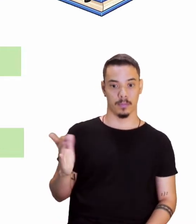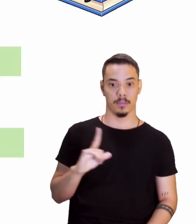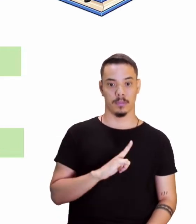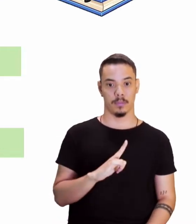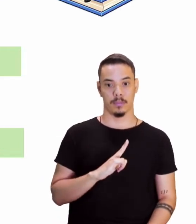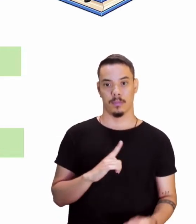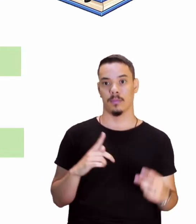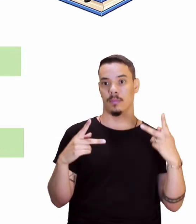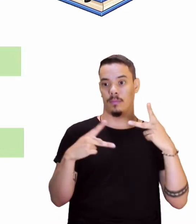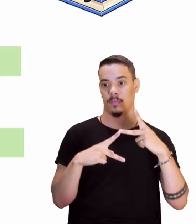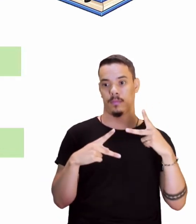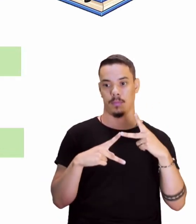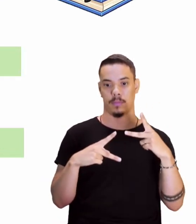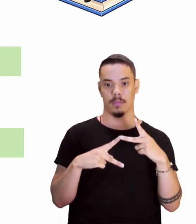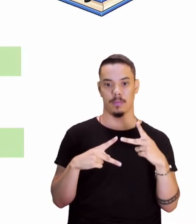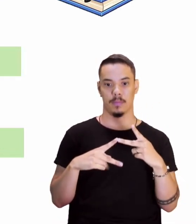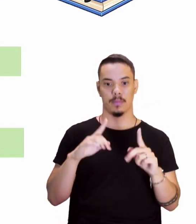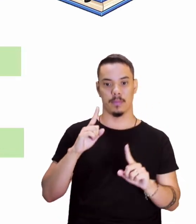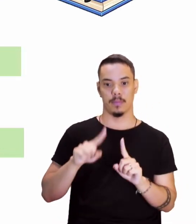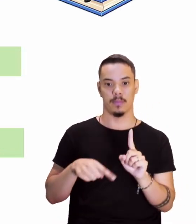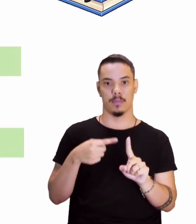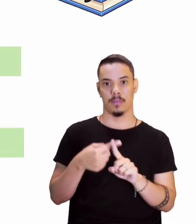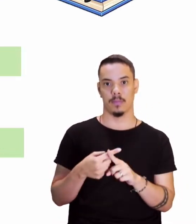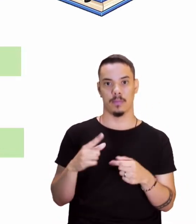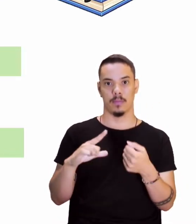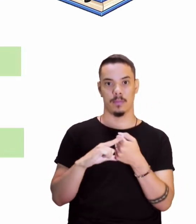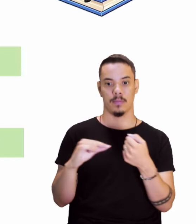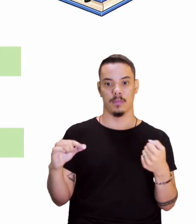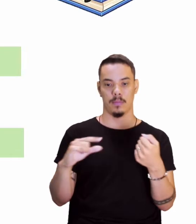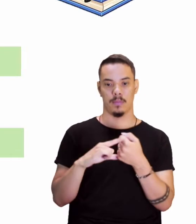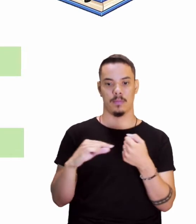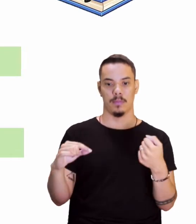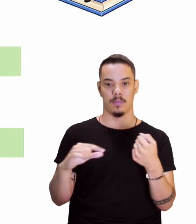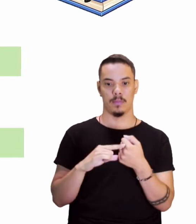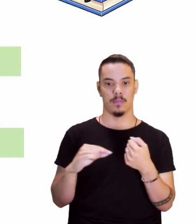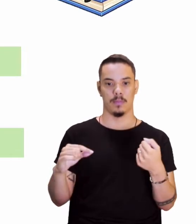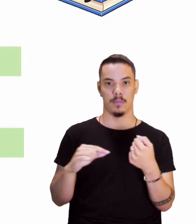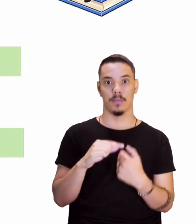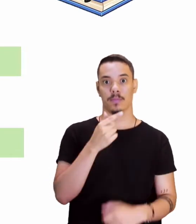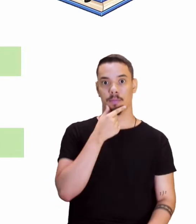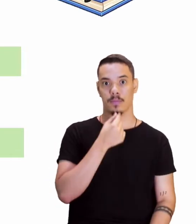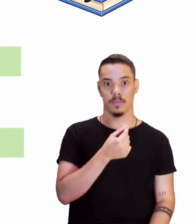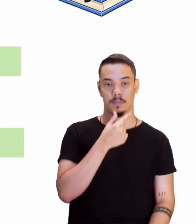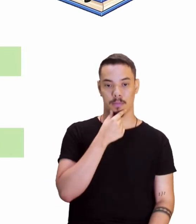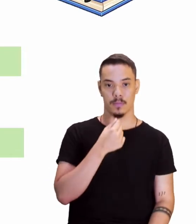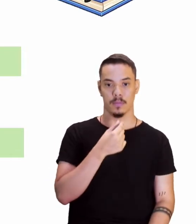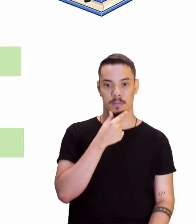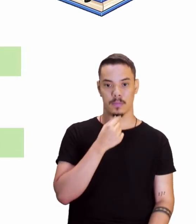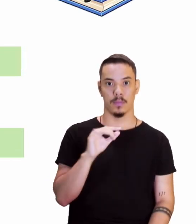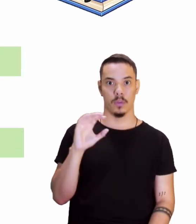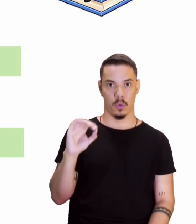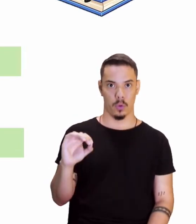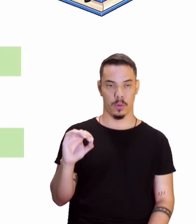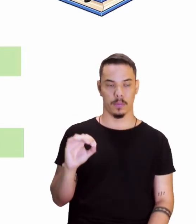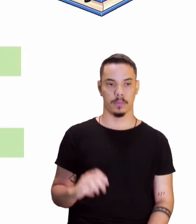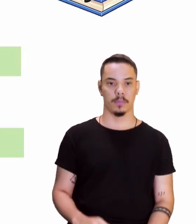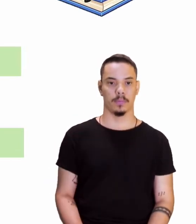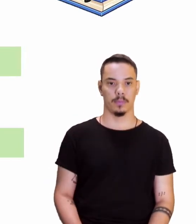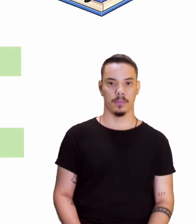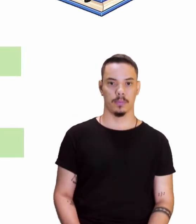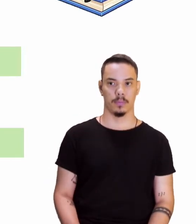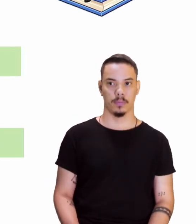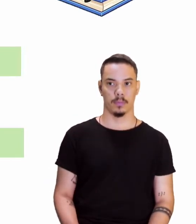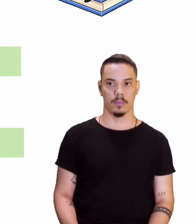preposição mais o artigo masculino ó, né? Tá